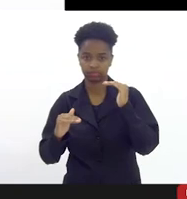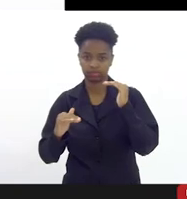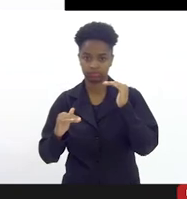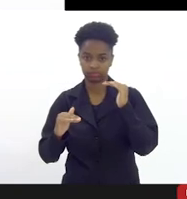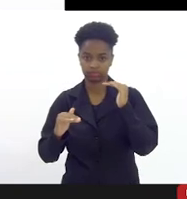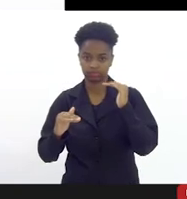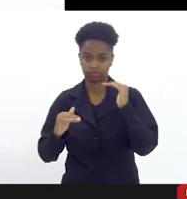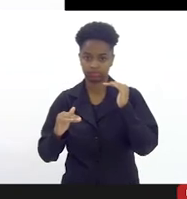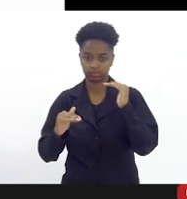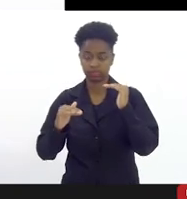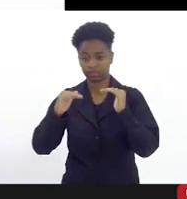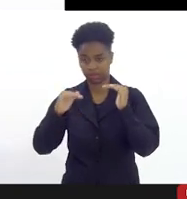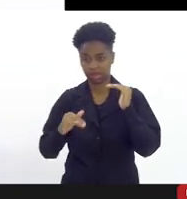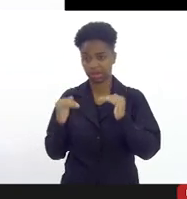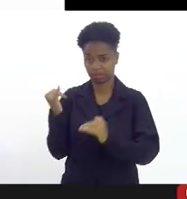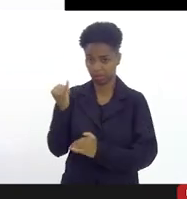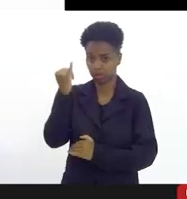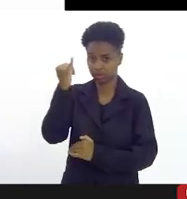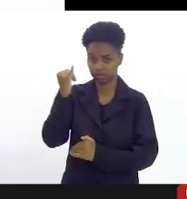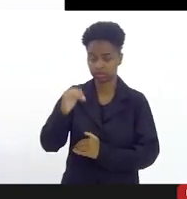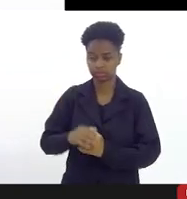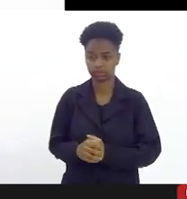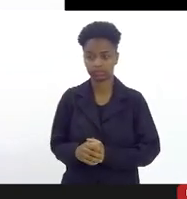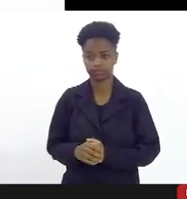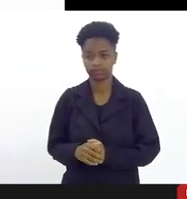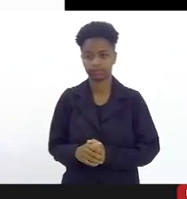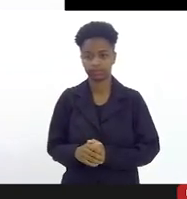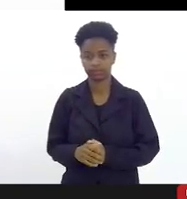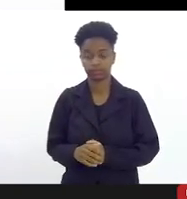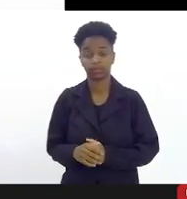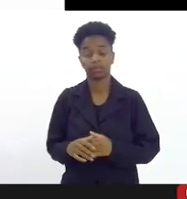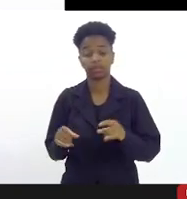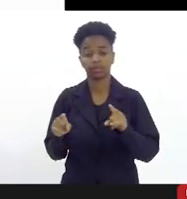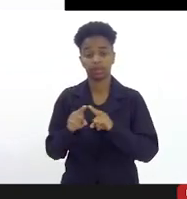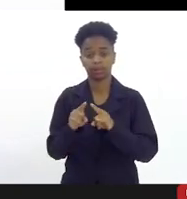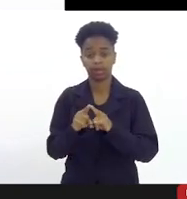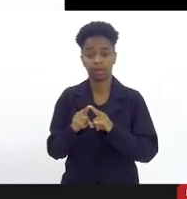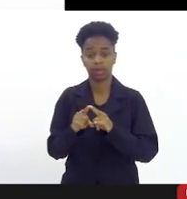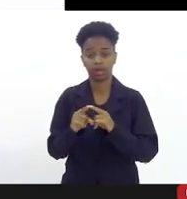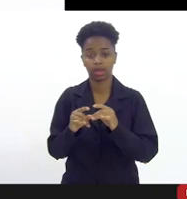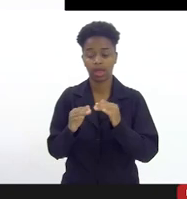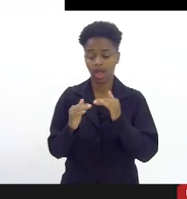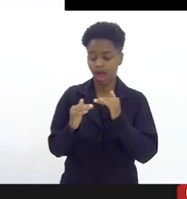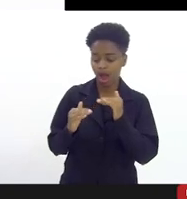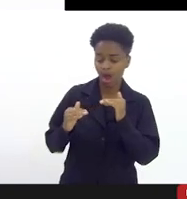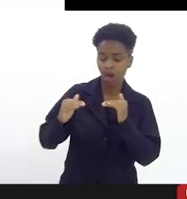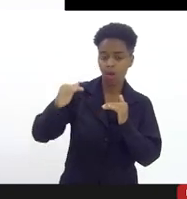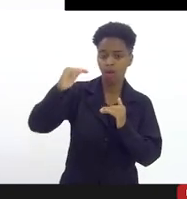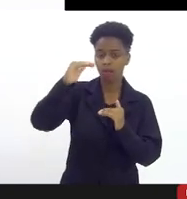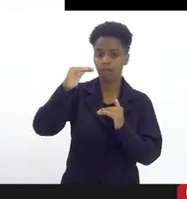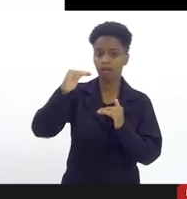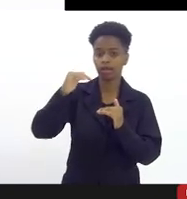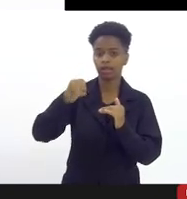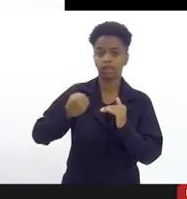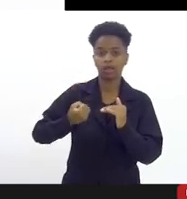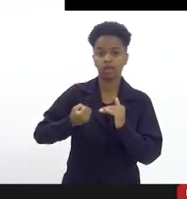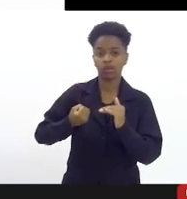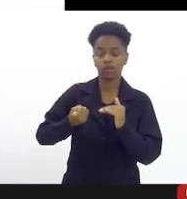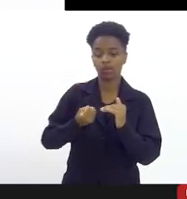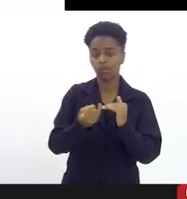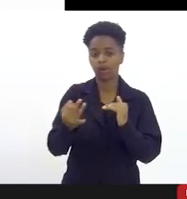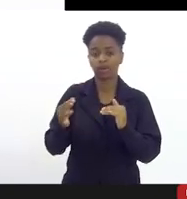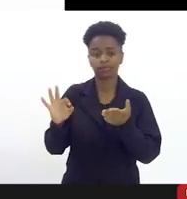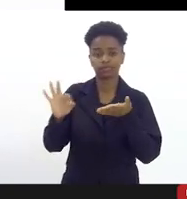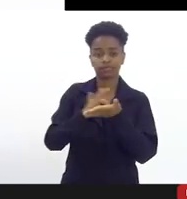e cai de maneira importante e por outro lado cresce também de maneira significativa o número de matrículas em